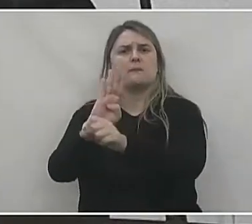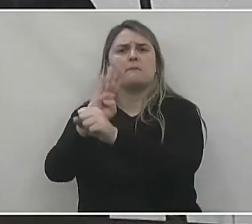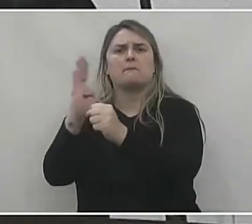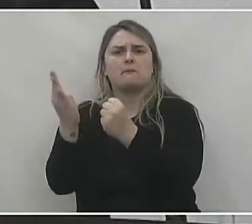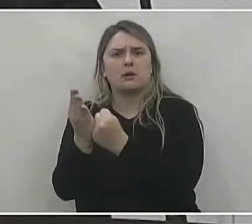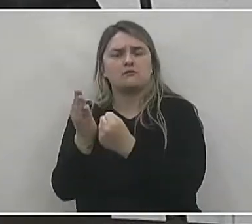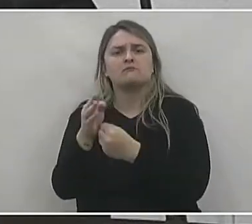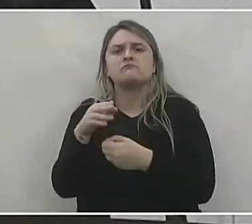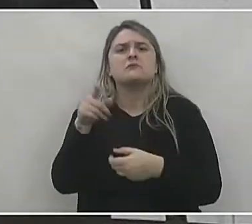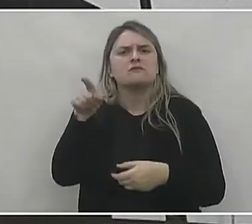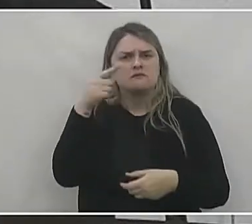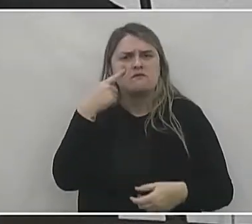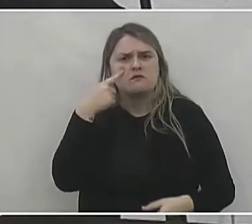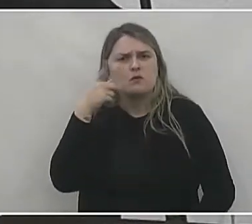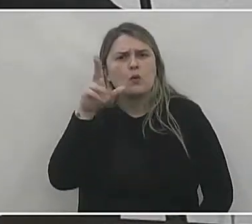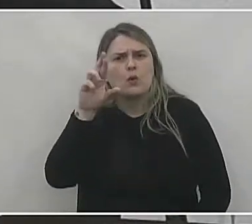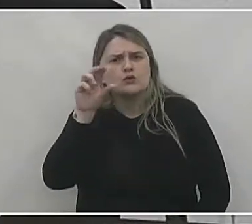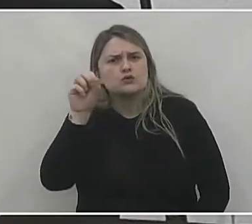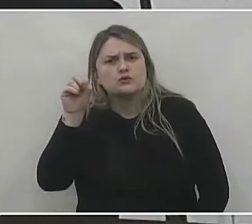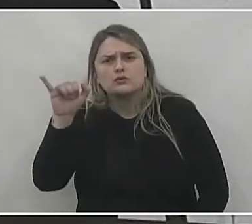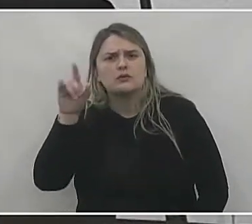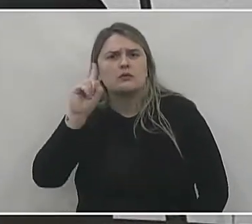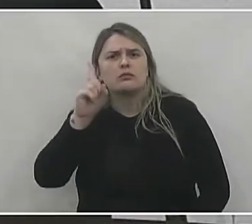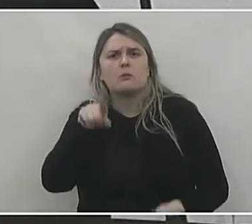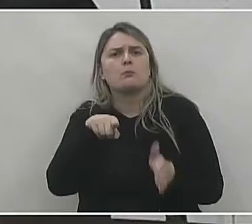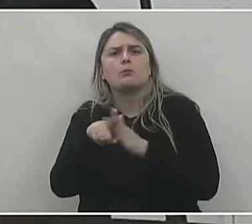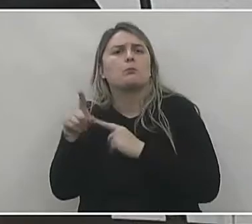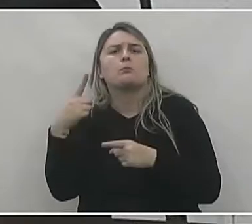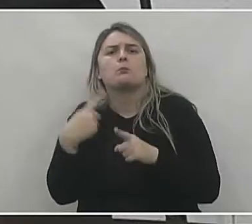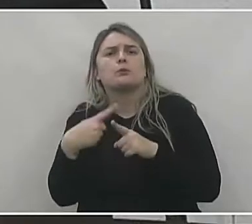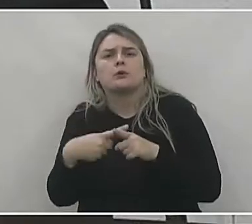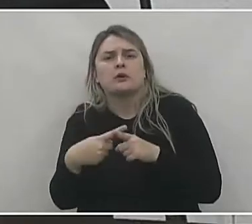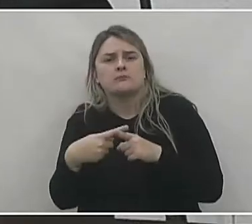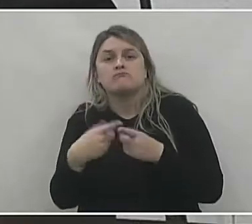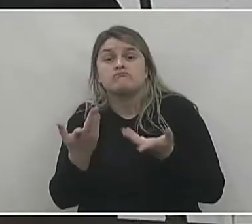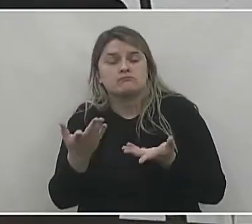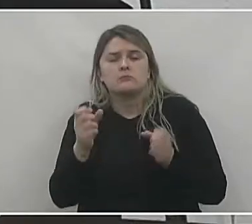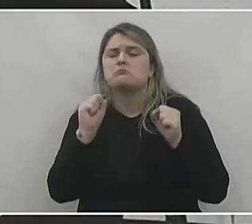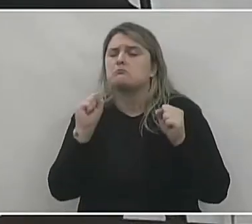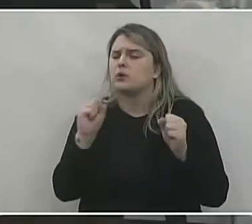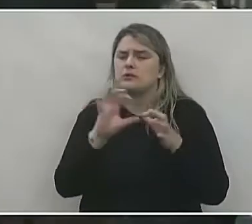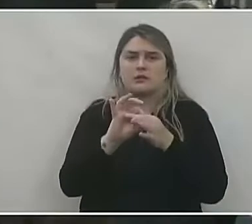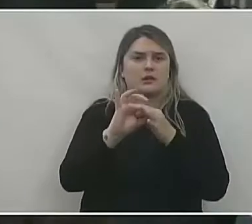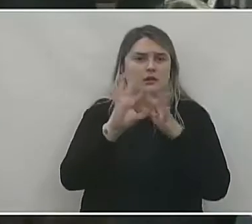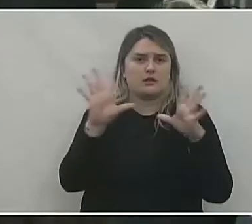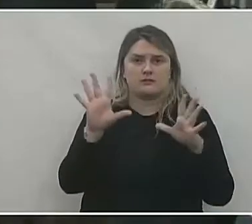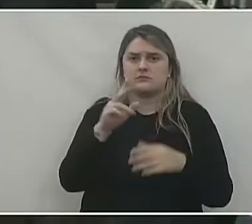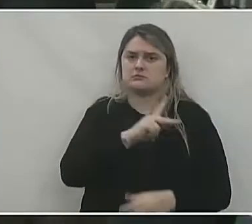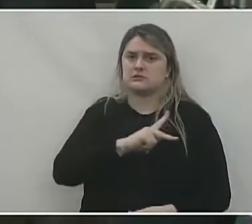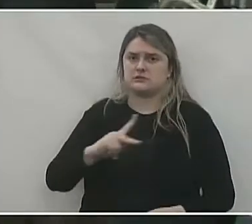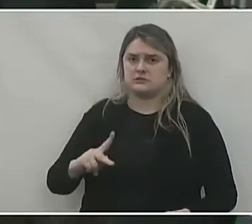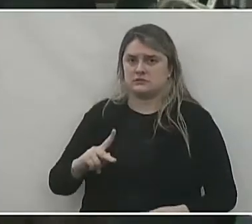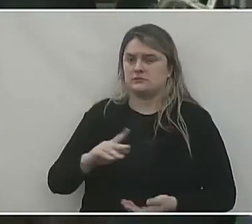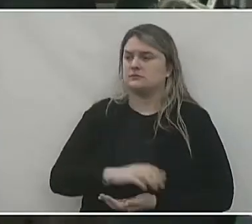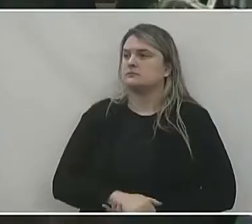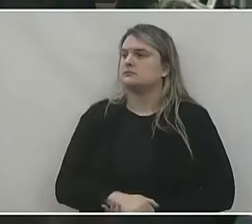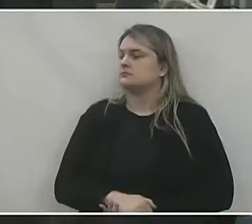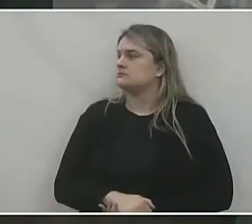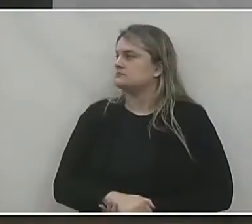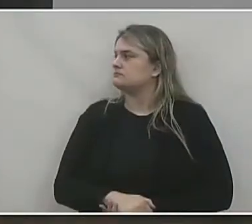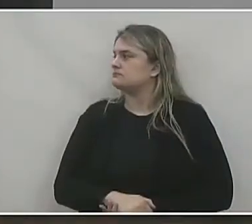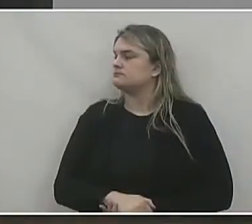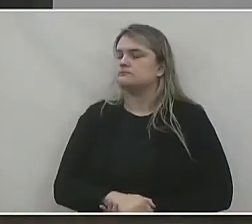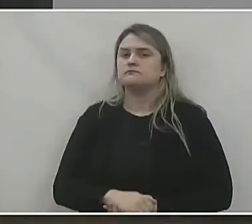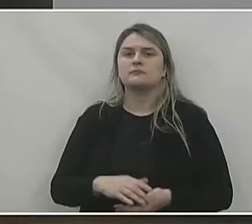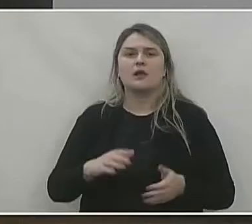bairro, o cidadão vai dizer, você viu o Rossoni e você não perguntou disso. Vocês não... Fiquem à vontade, se o presidente assim permitir.